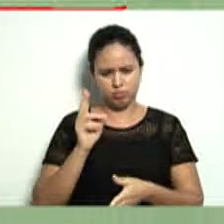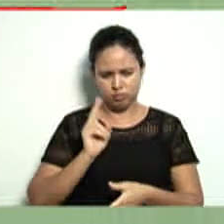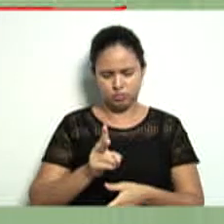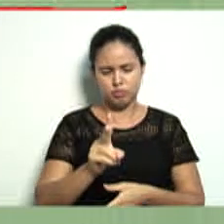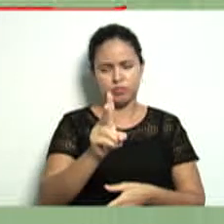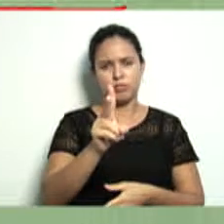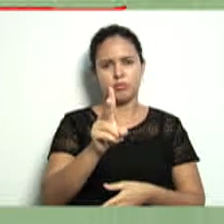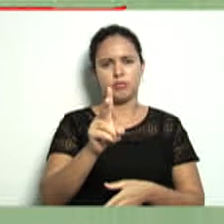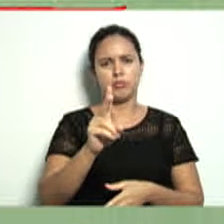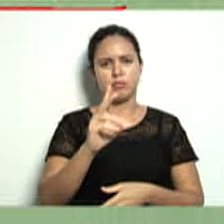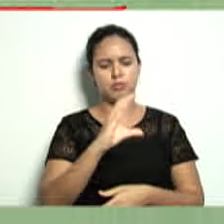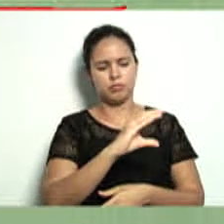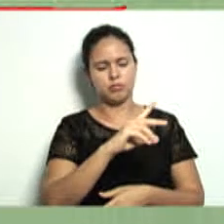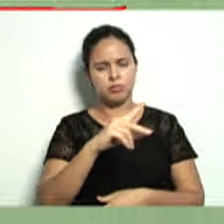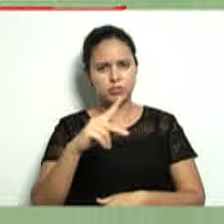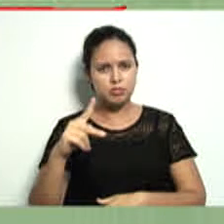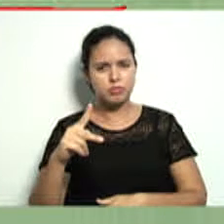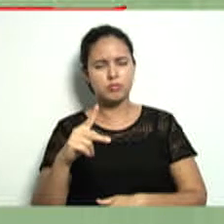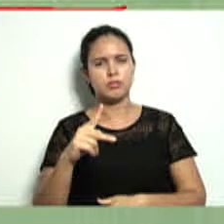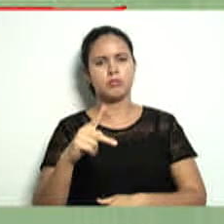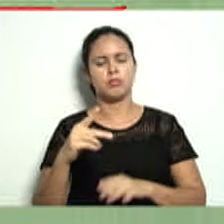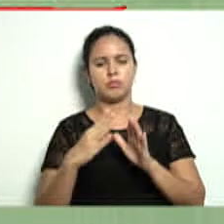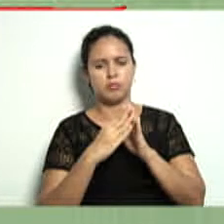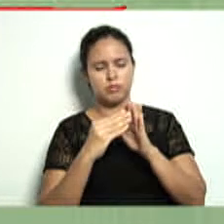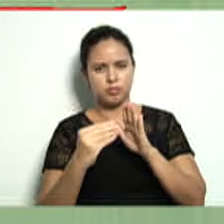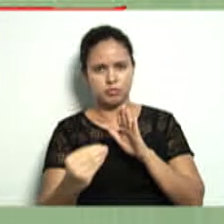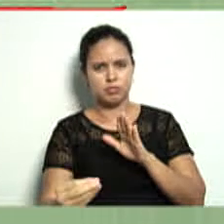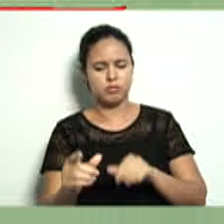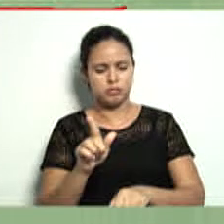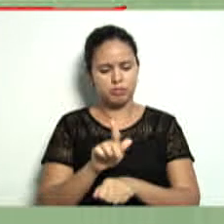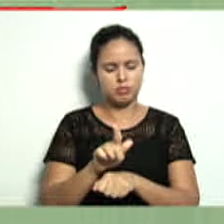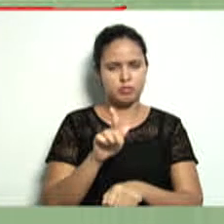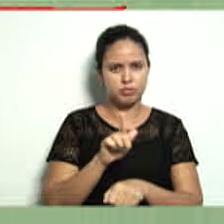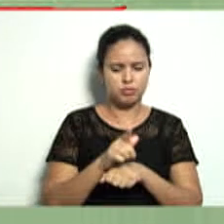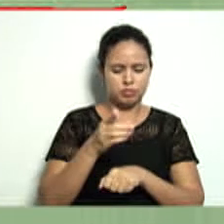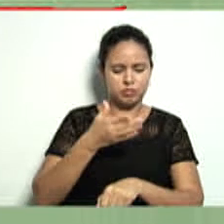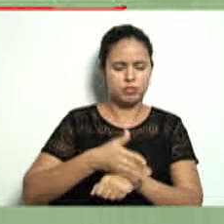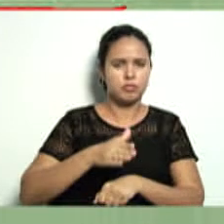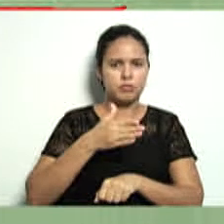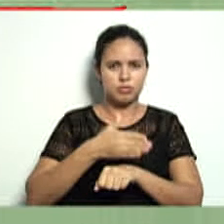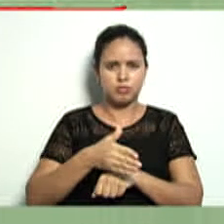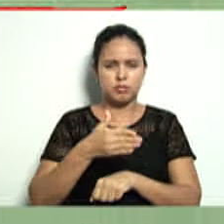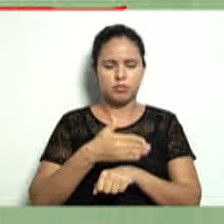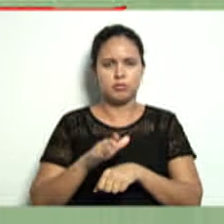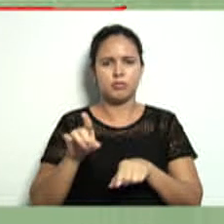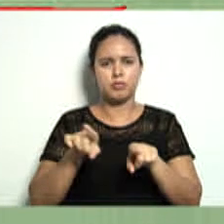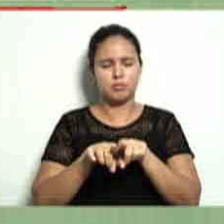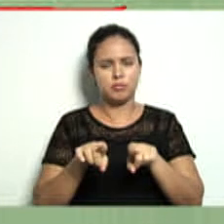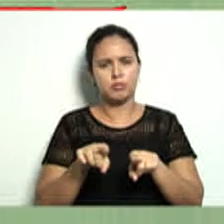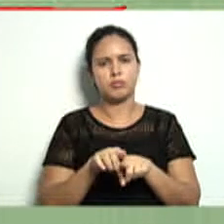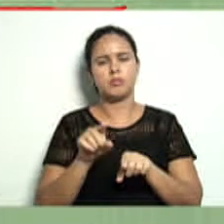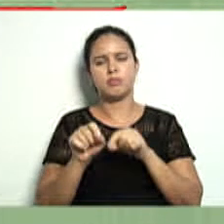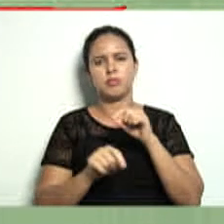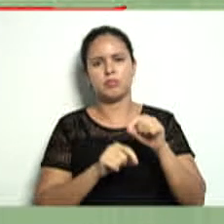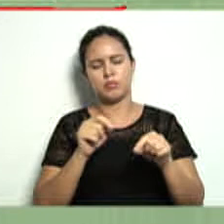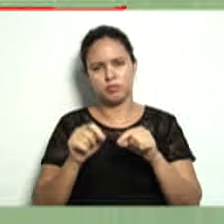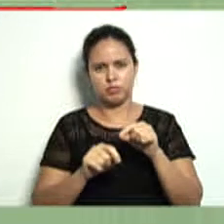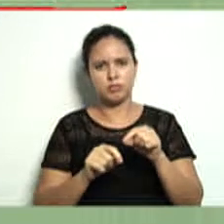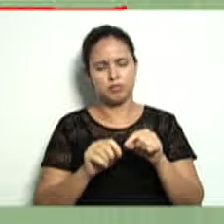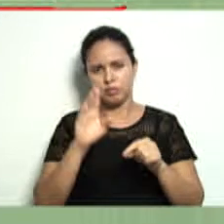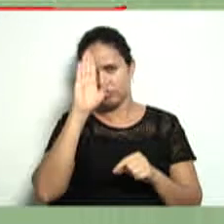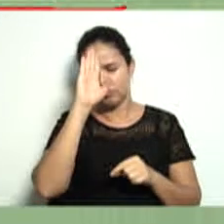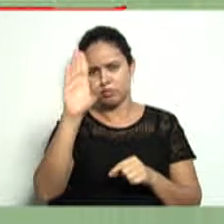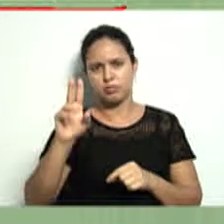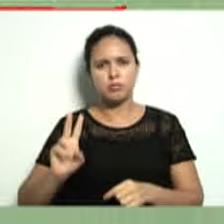cooperativas depende diretamente do modelo de gestão praticado por elas e que deve refletir os princípios